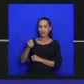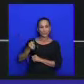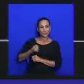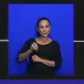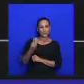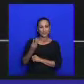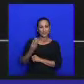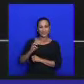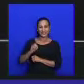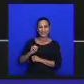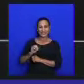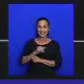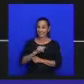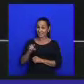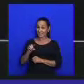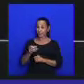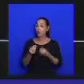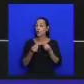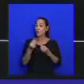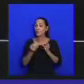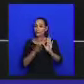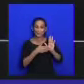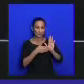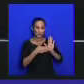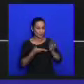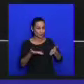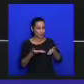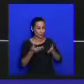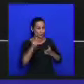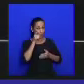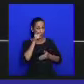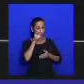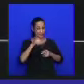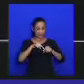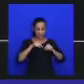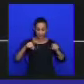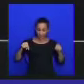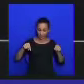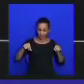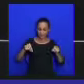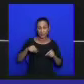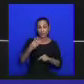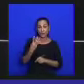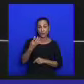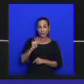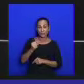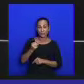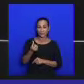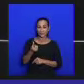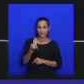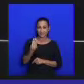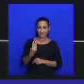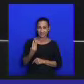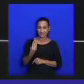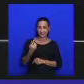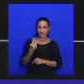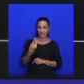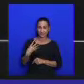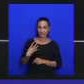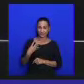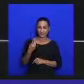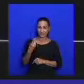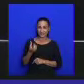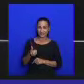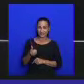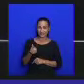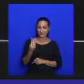Número 30. E aí, como é que foi a sua aposta hoje? Conferindo as dezenas. 48, 63,